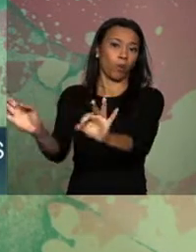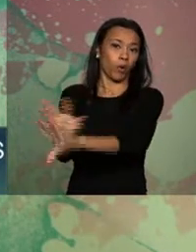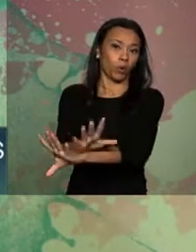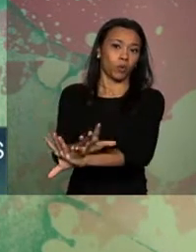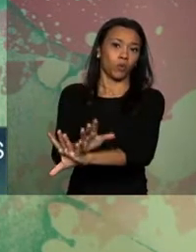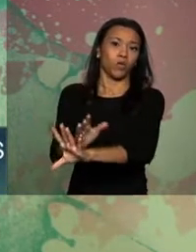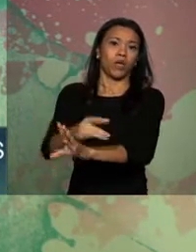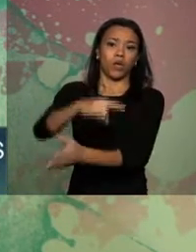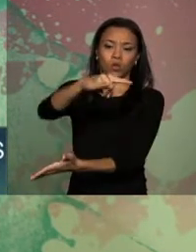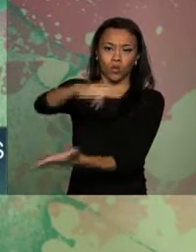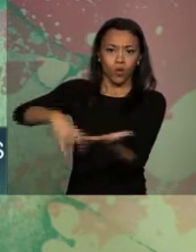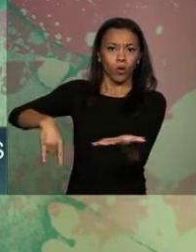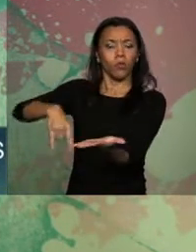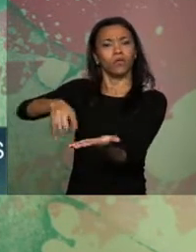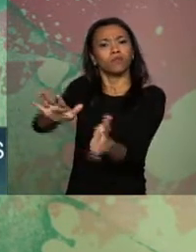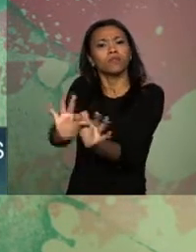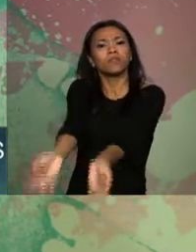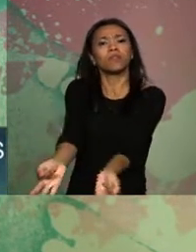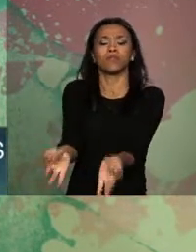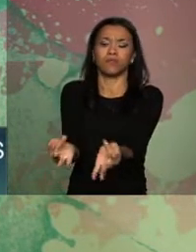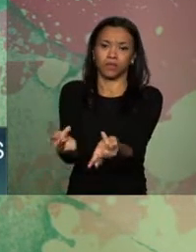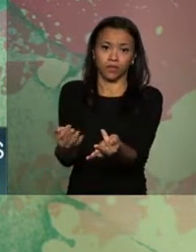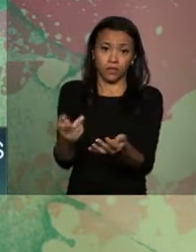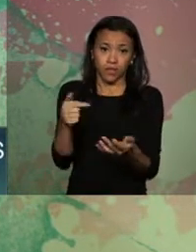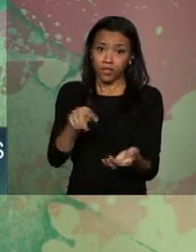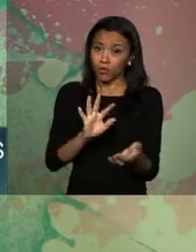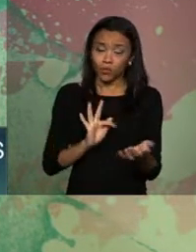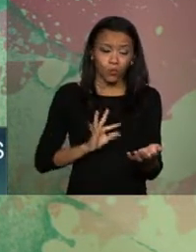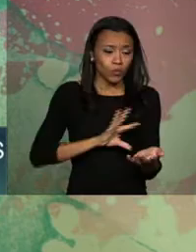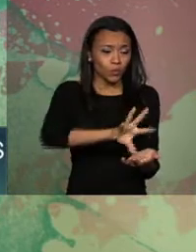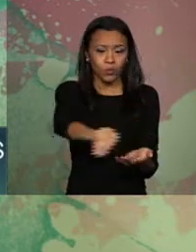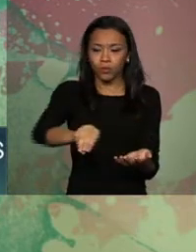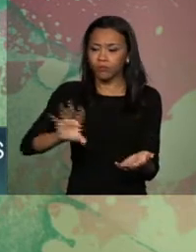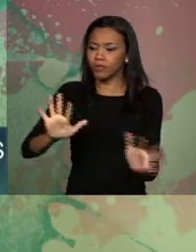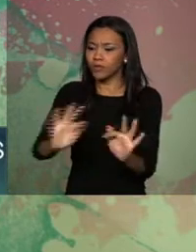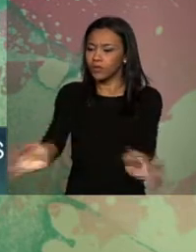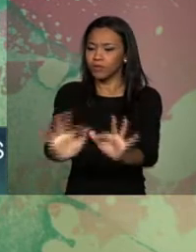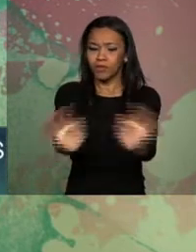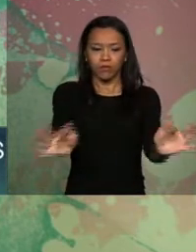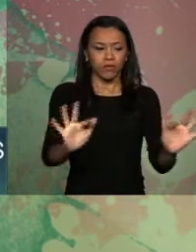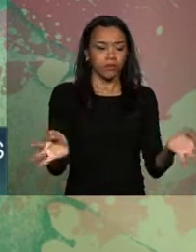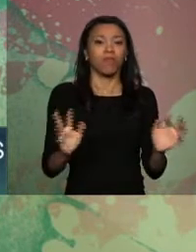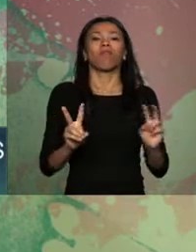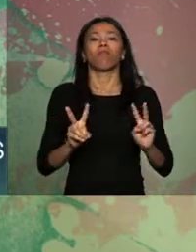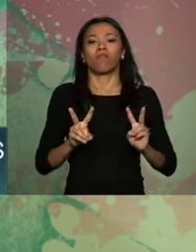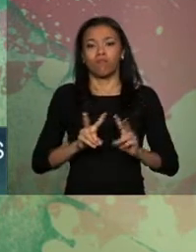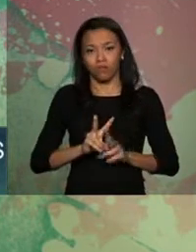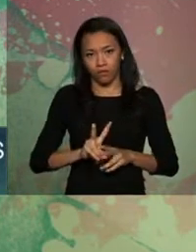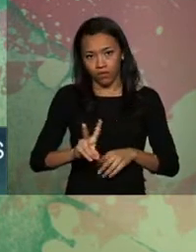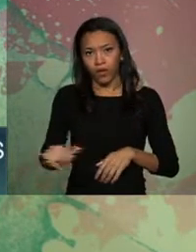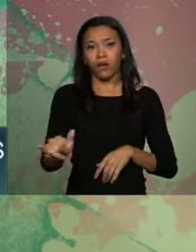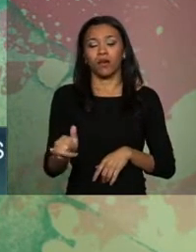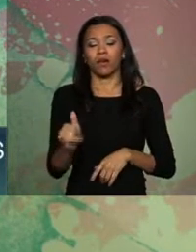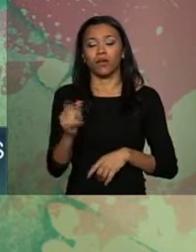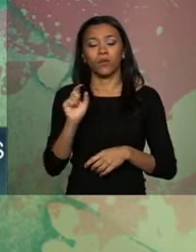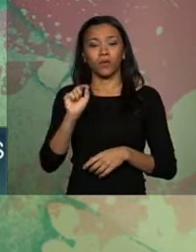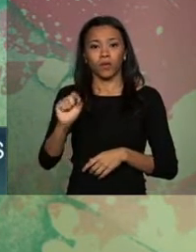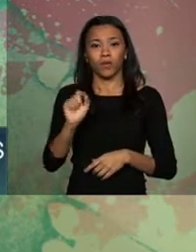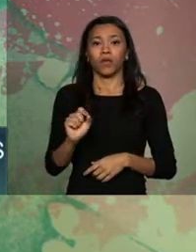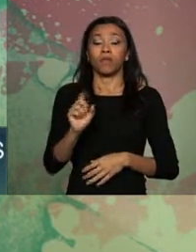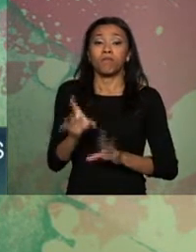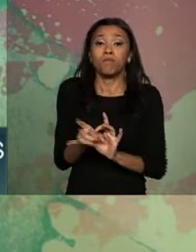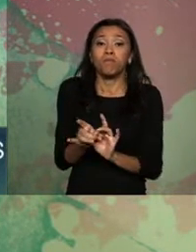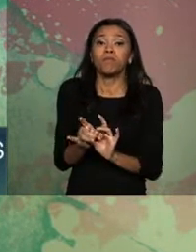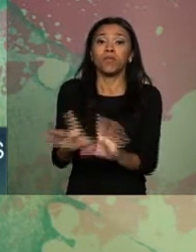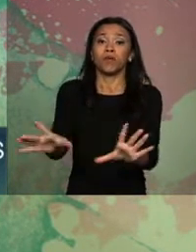alguns exemplos da estratégia de que simplificar vai transformar o ambiente,